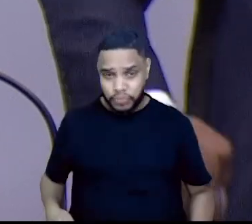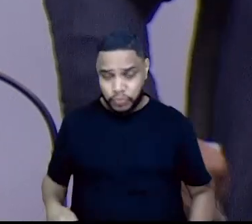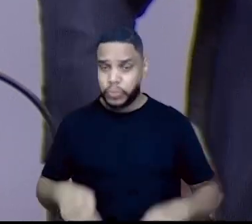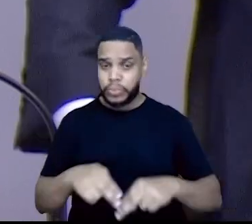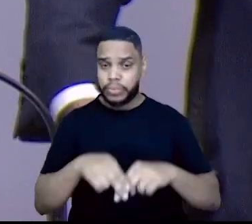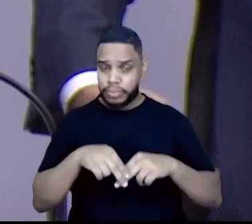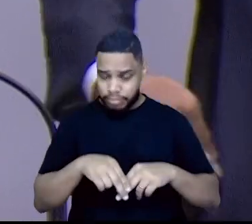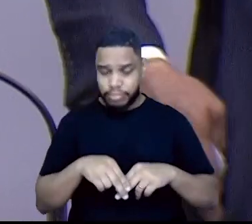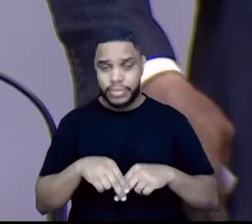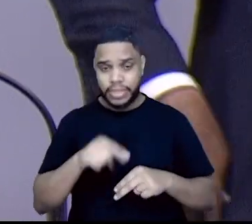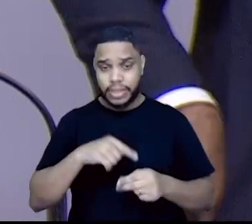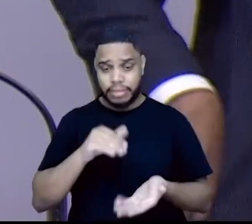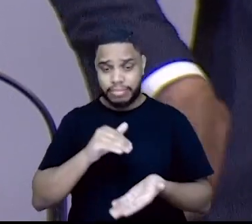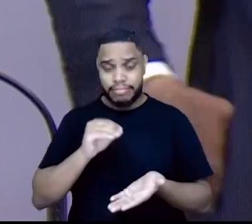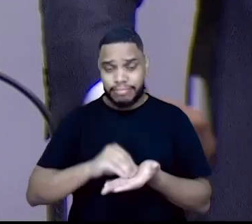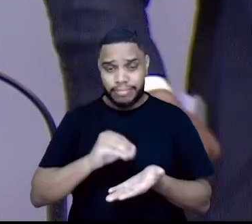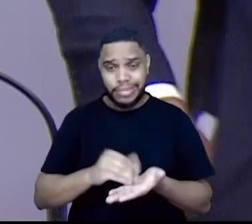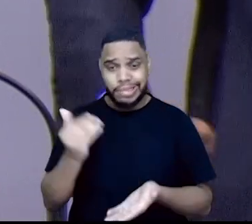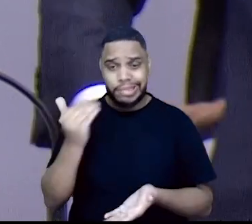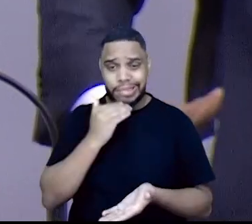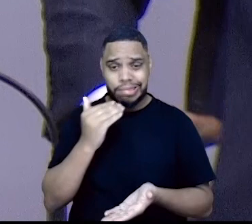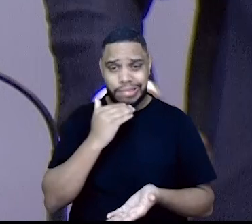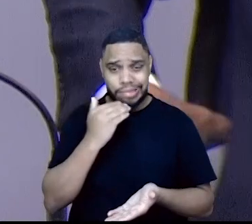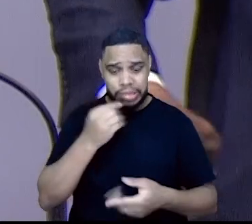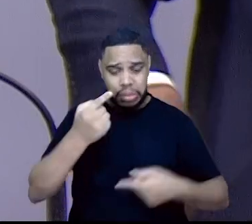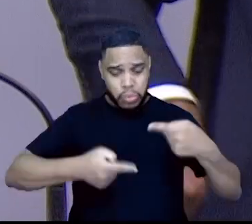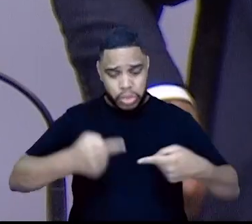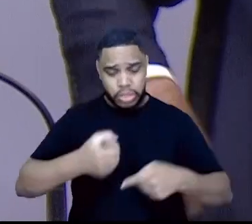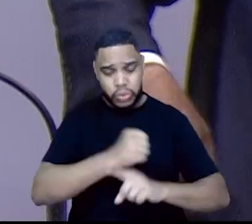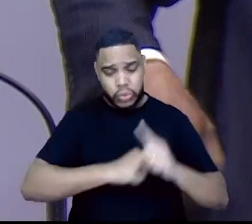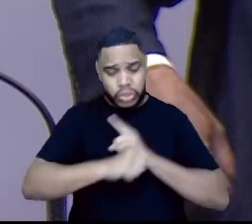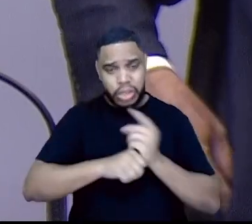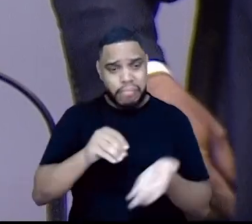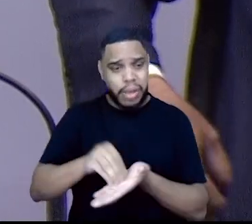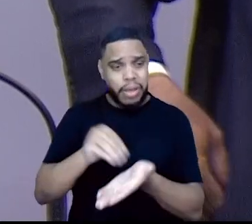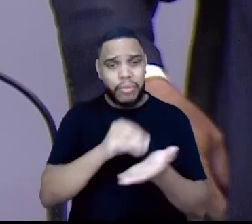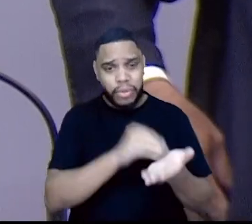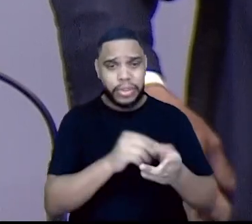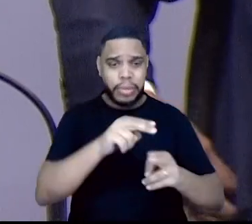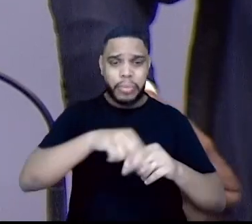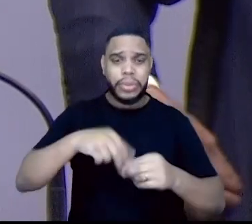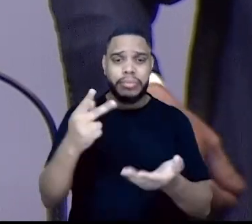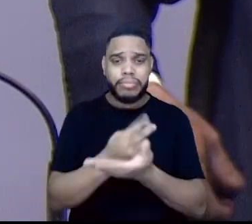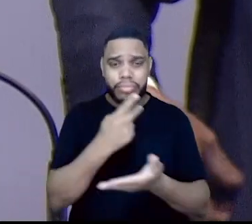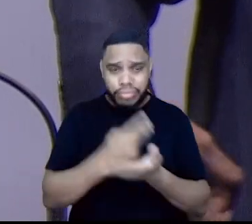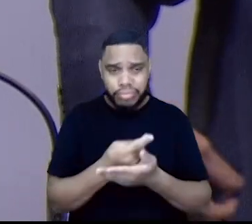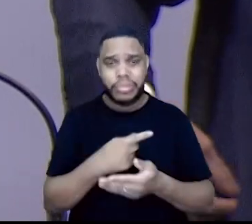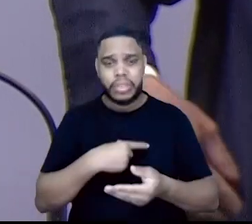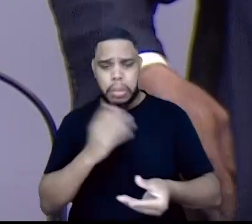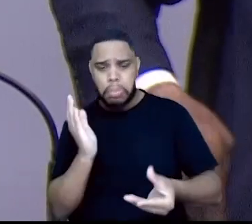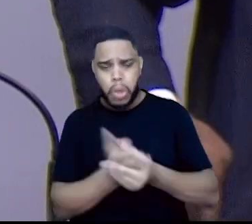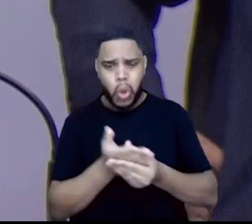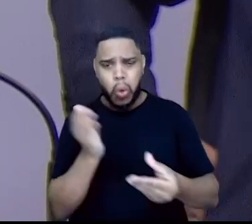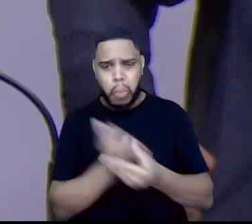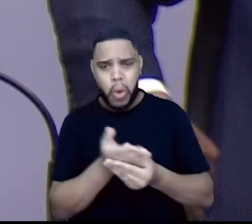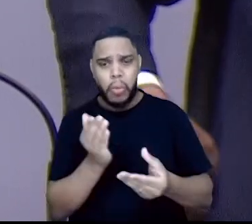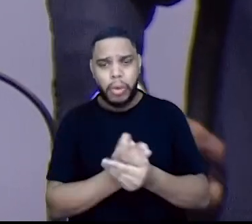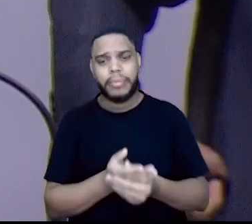execução deficiente ou inexistente de muitas políticas sociais que se transformam em motivo de recurso aos